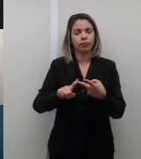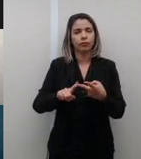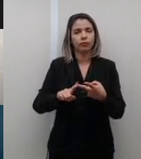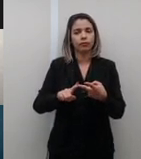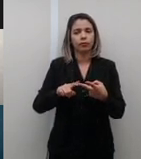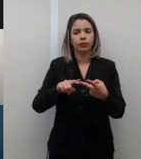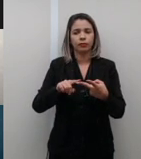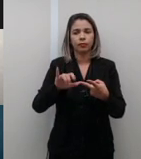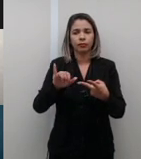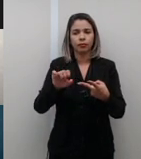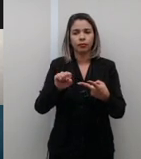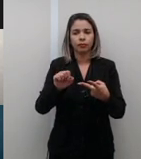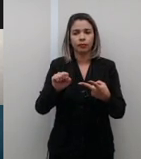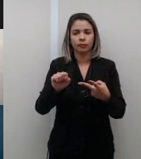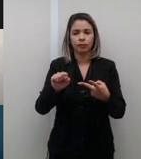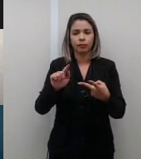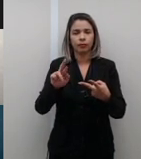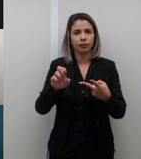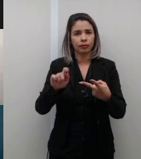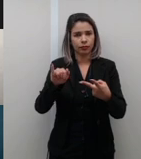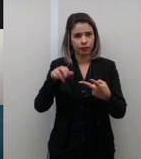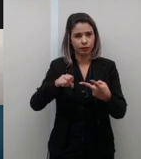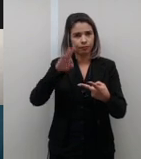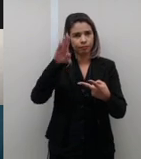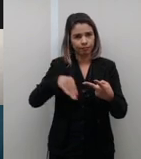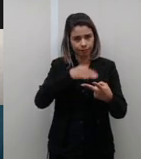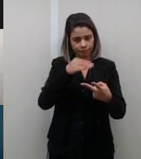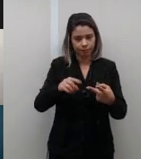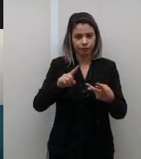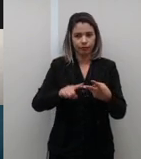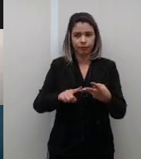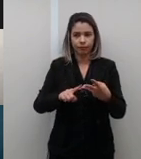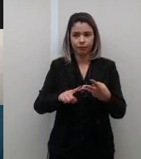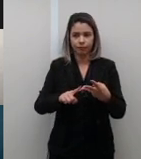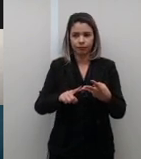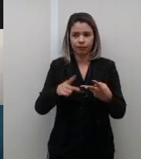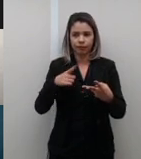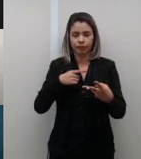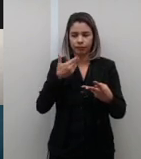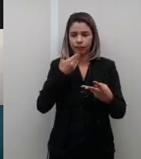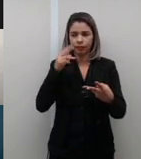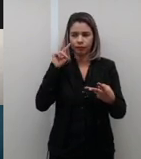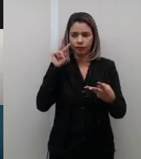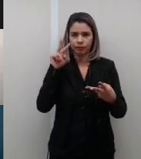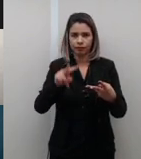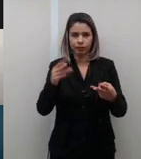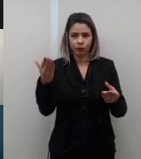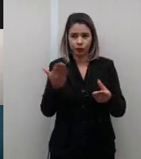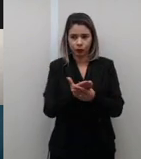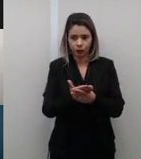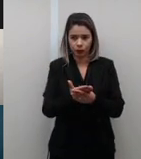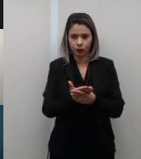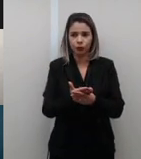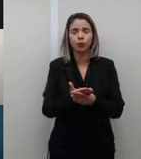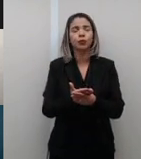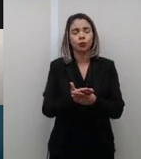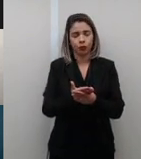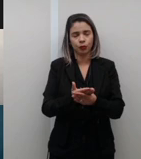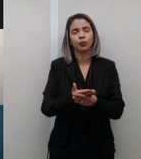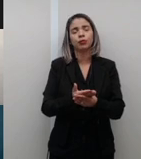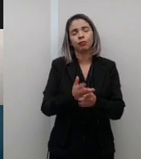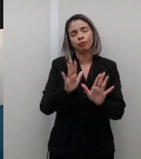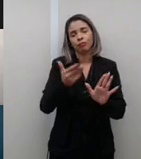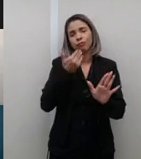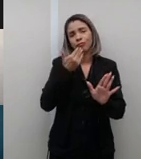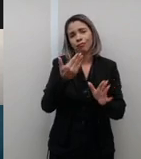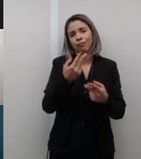conhecido do RESP, e o ministro Benedito pediu vista regimental. Olha, pedir vista regimental, presidente, vou pedir paciência à turma,